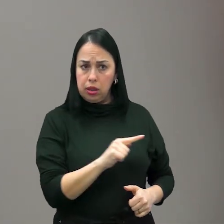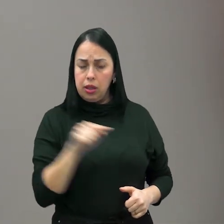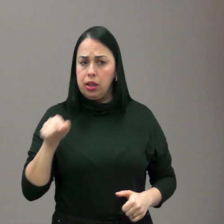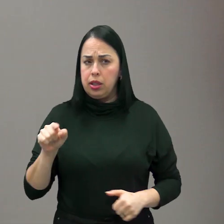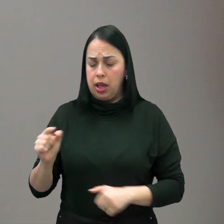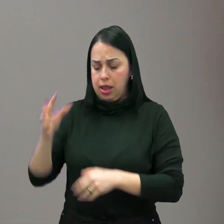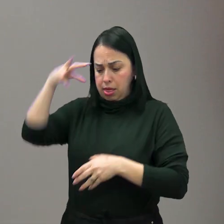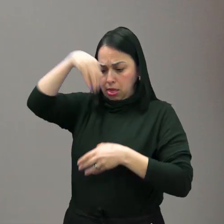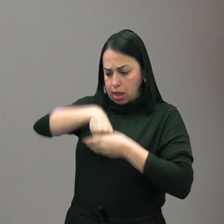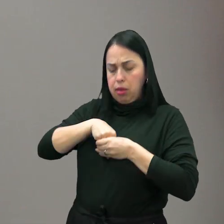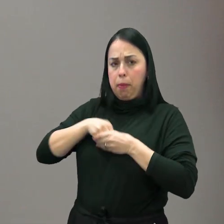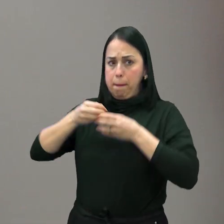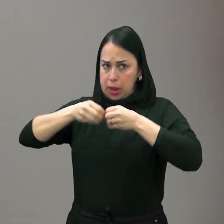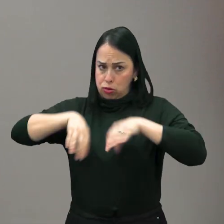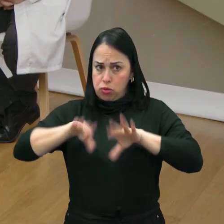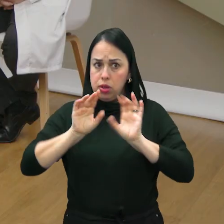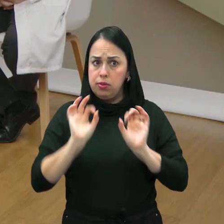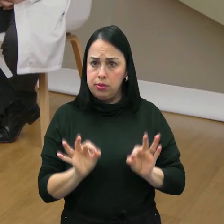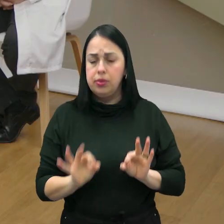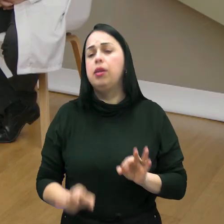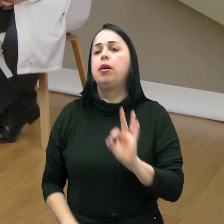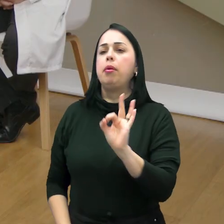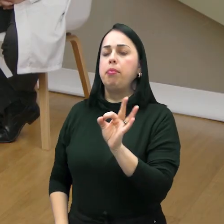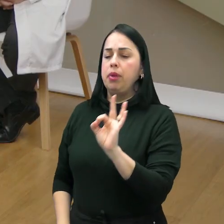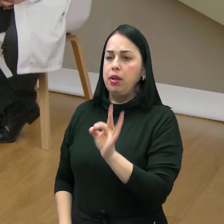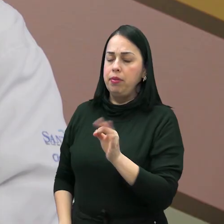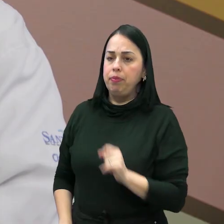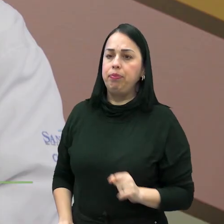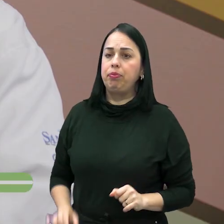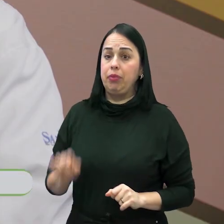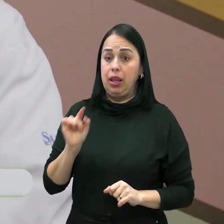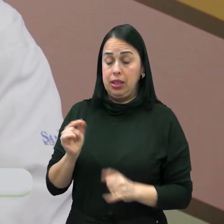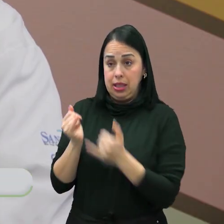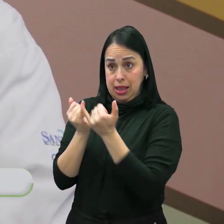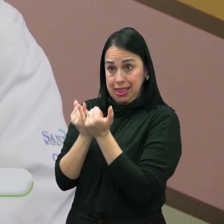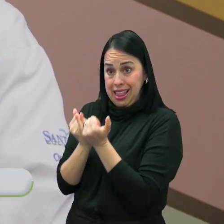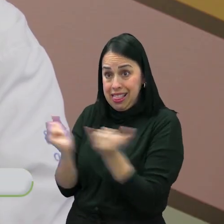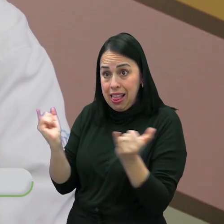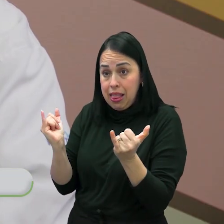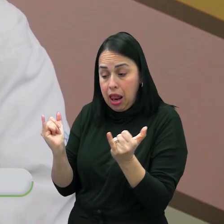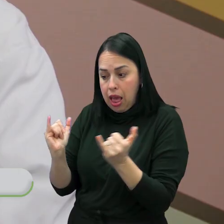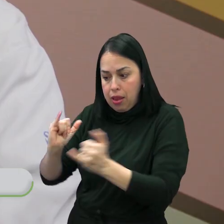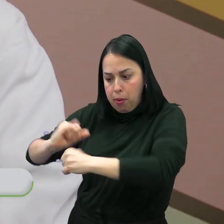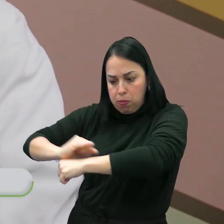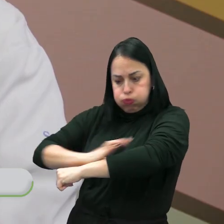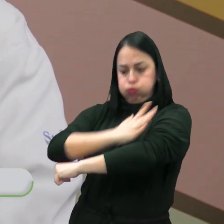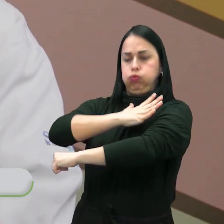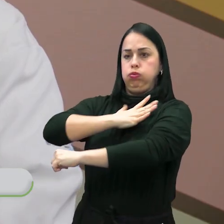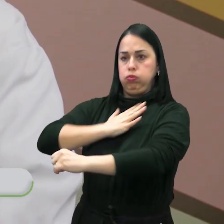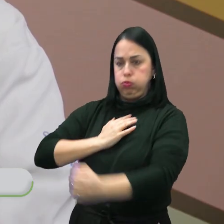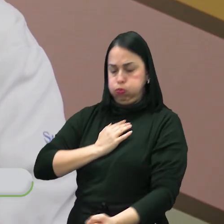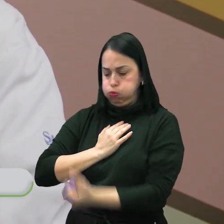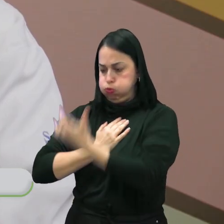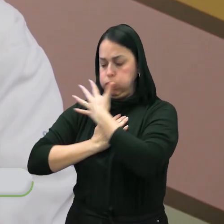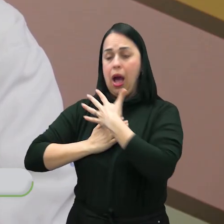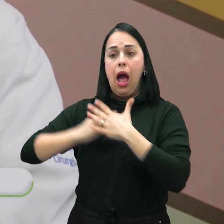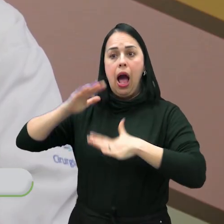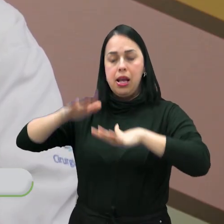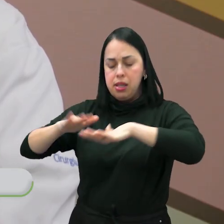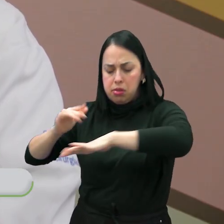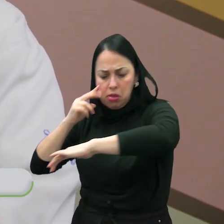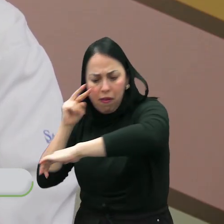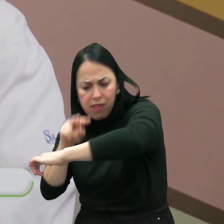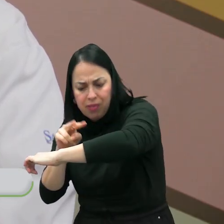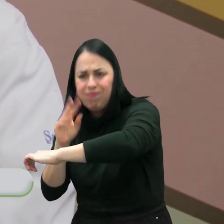causar danos internos, né? Perfeito. O que acontece é que as elétricas causam realmente lesões que nós não